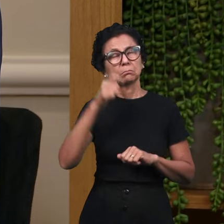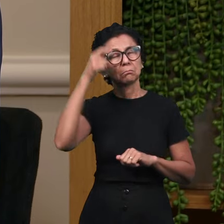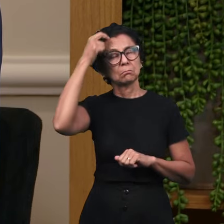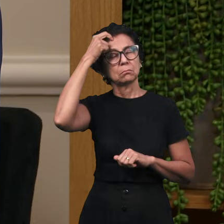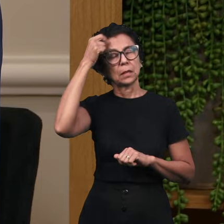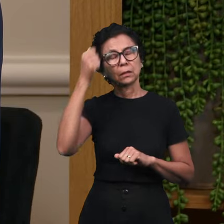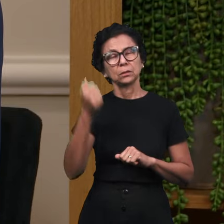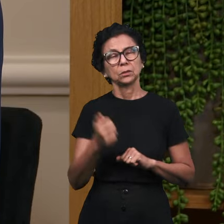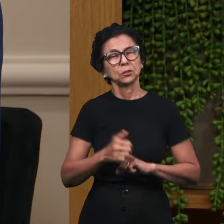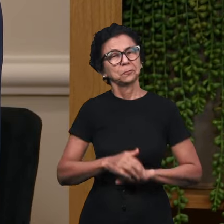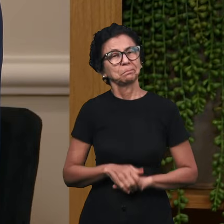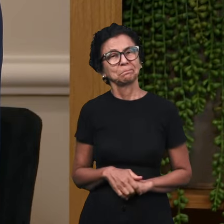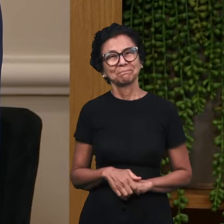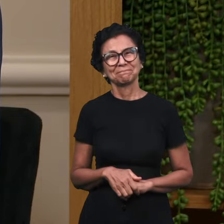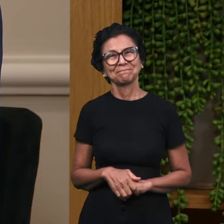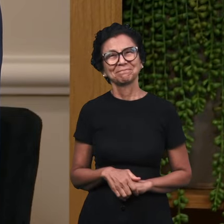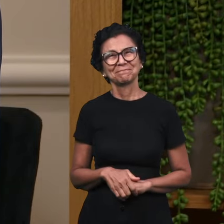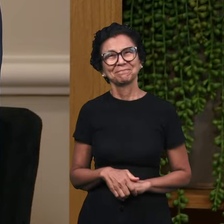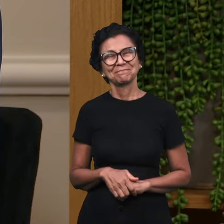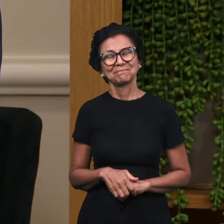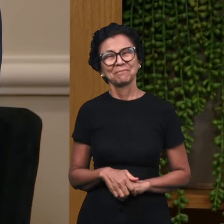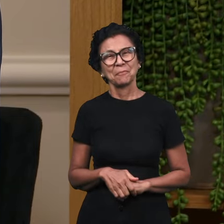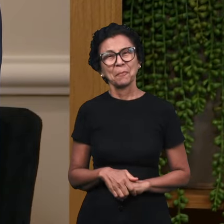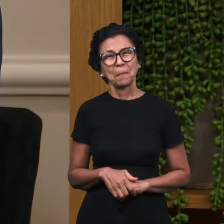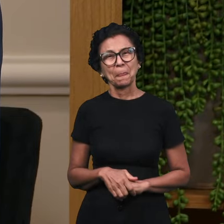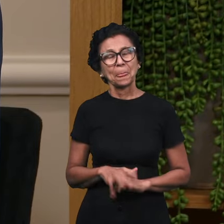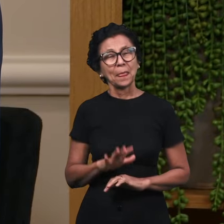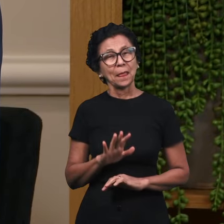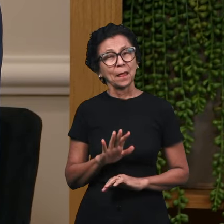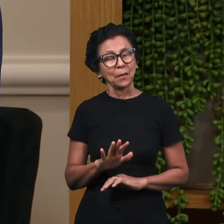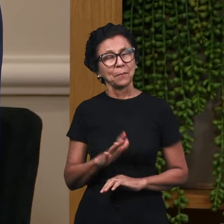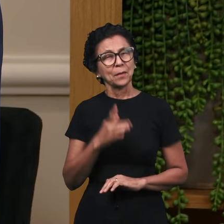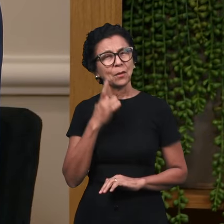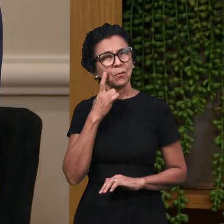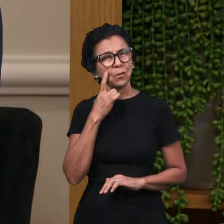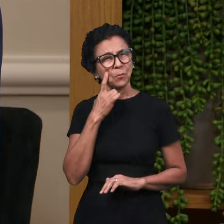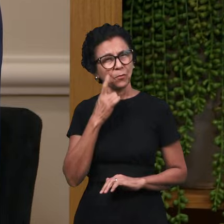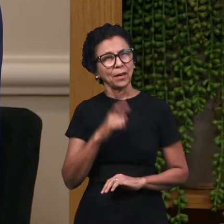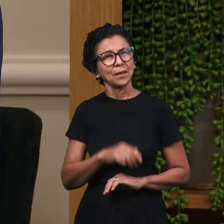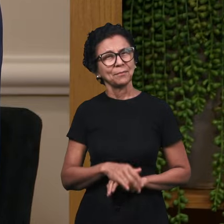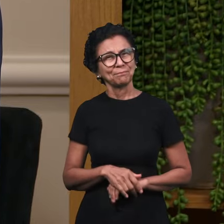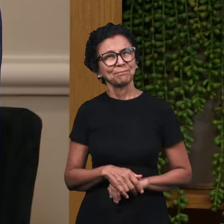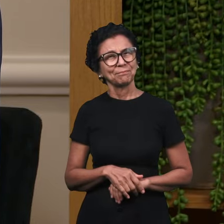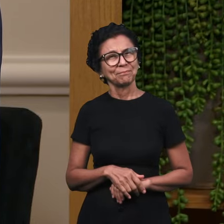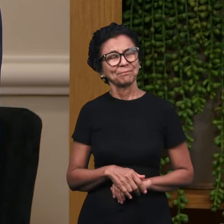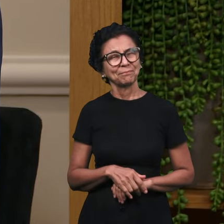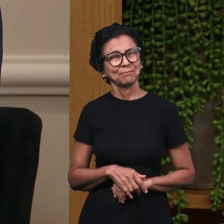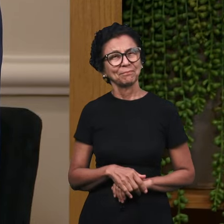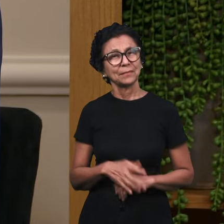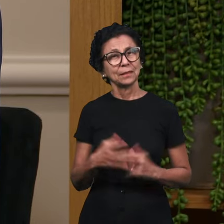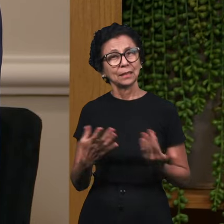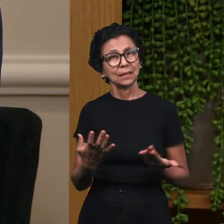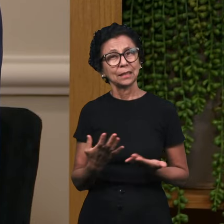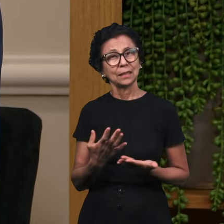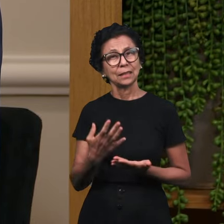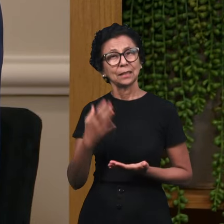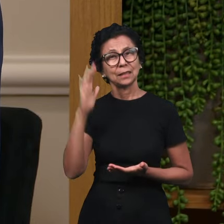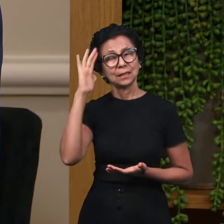né? Mas vamos falar sobre isso para entendermos que o nosso